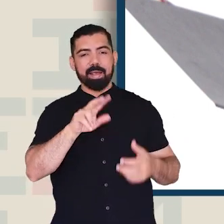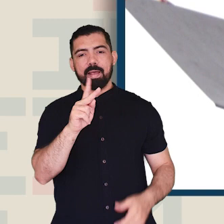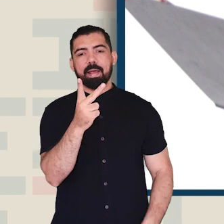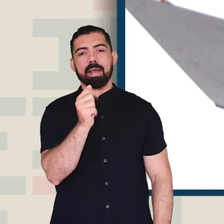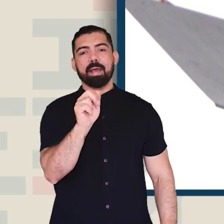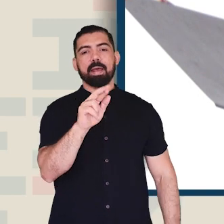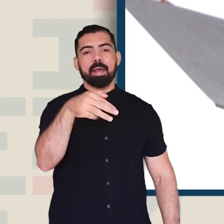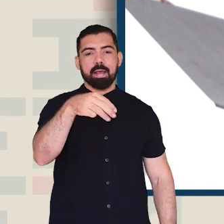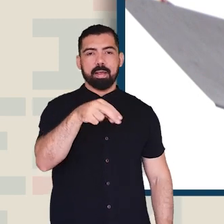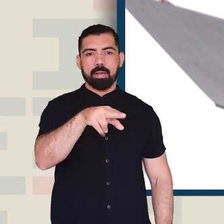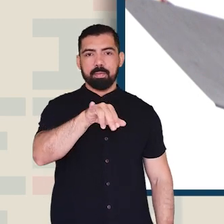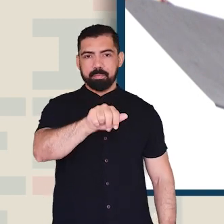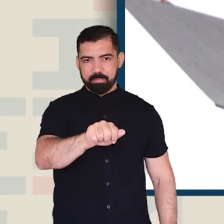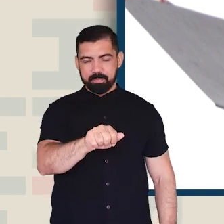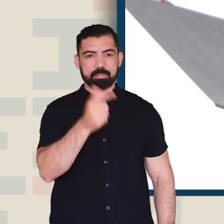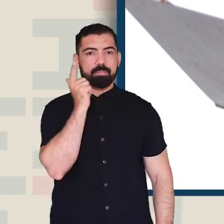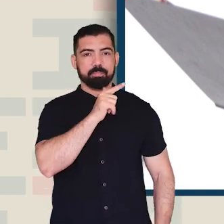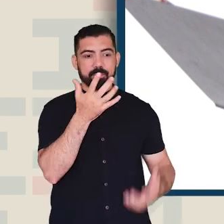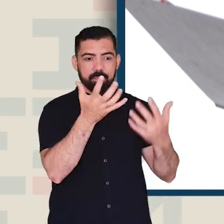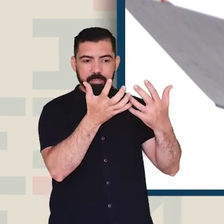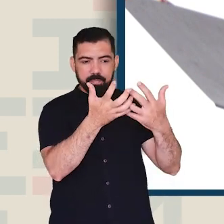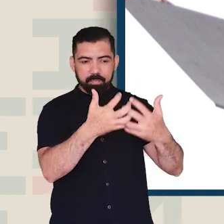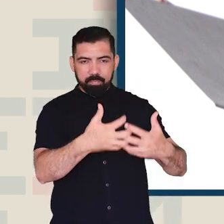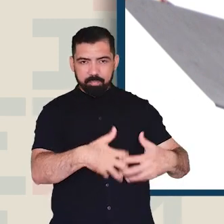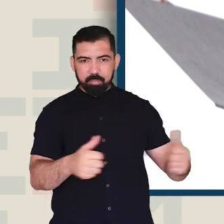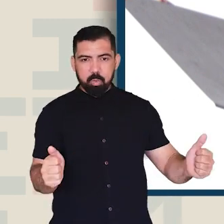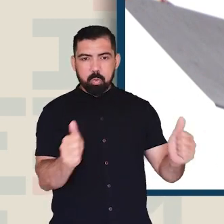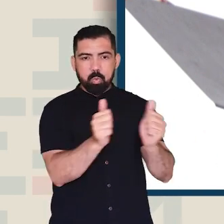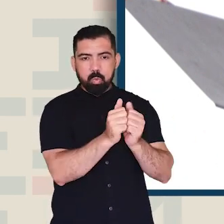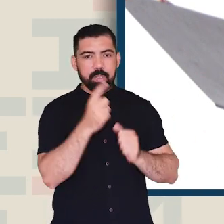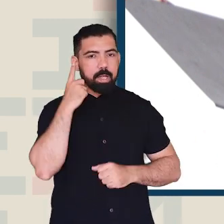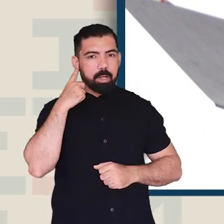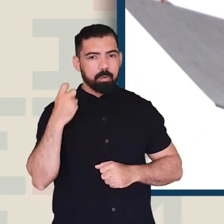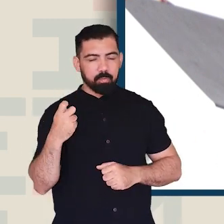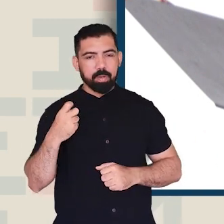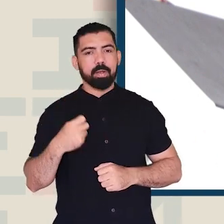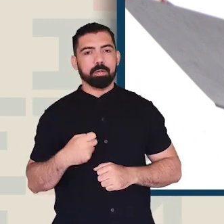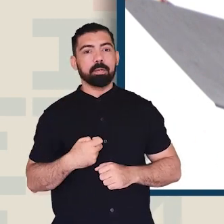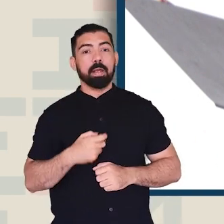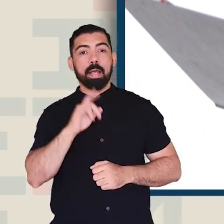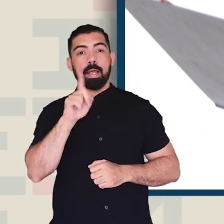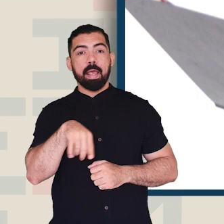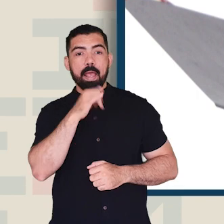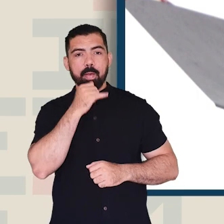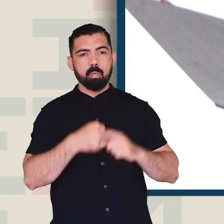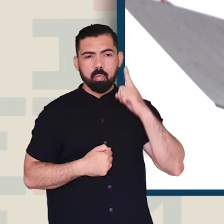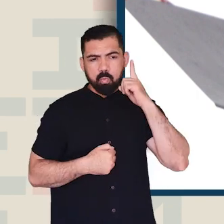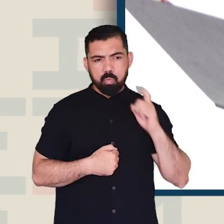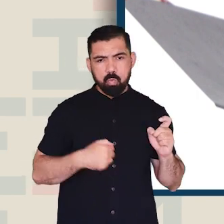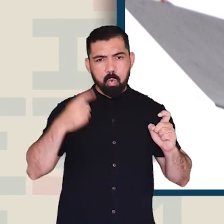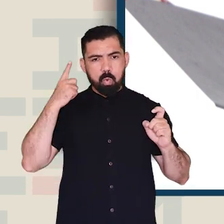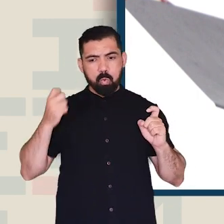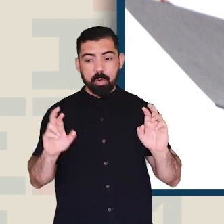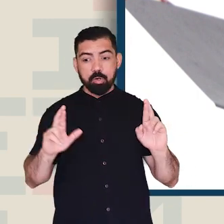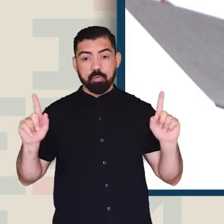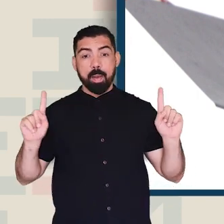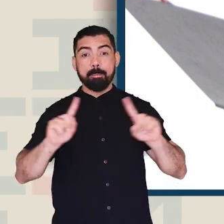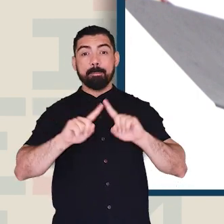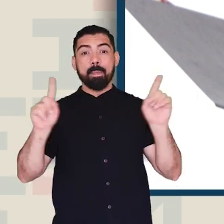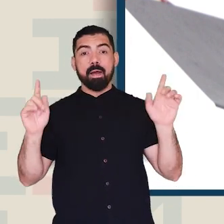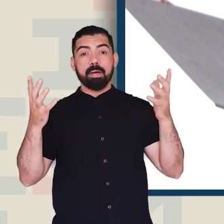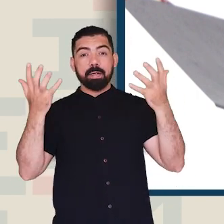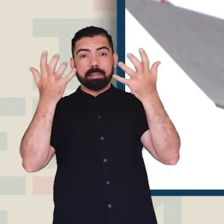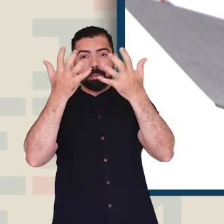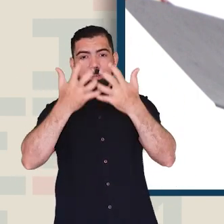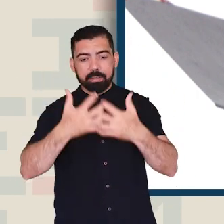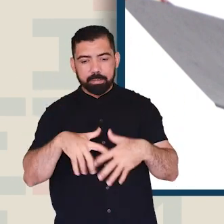primeiros acordes, né? A junção de sons, dois sons distintos cantados juntos, né?